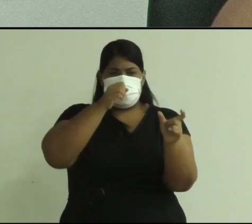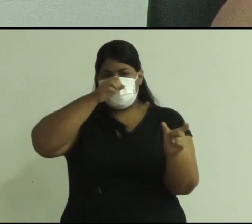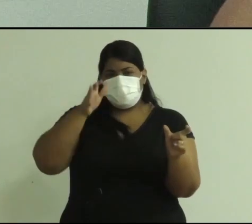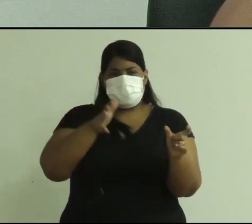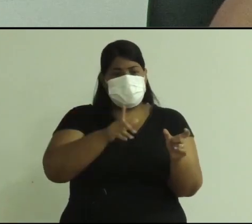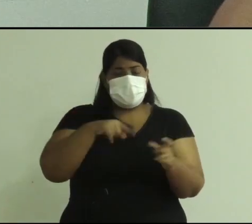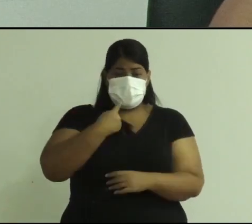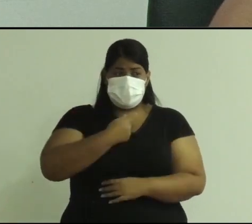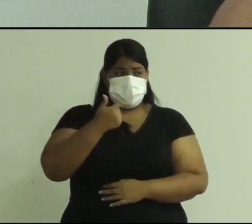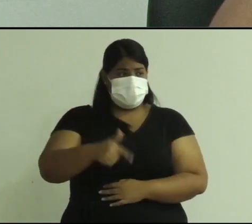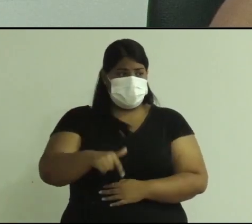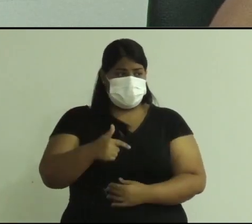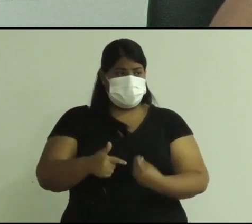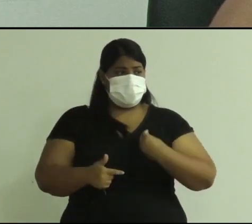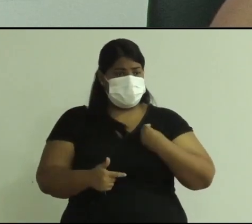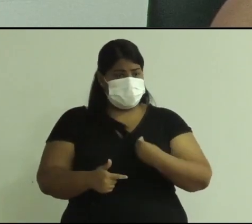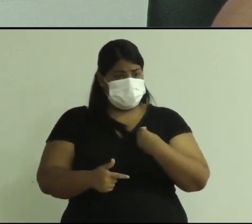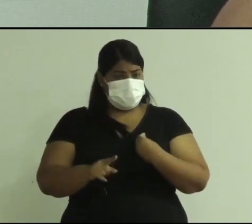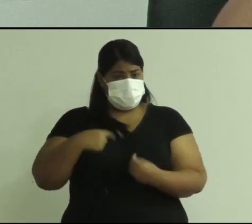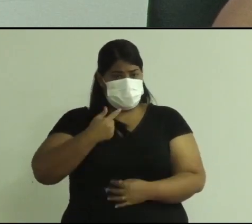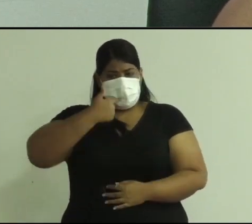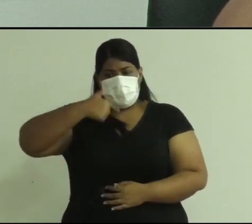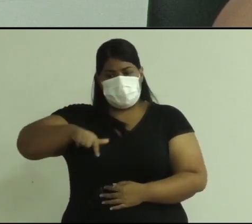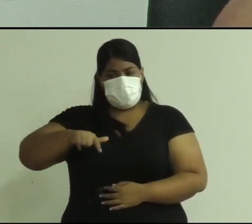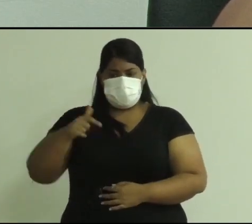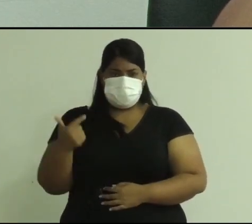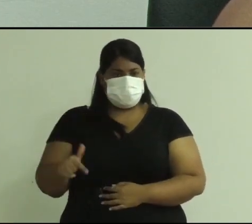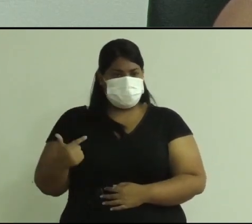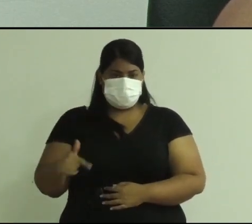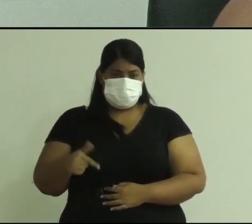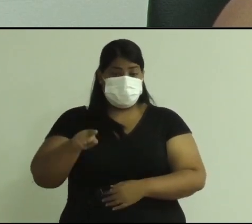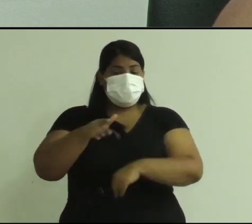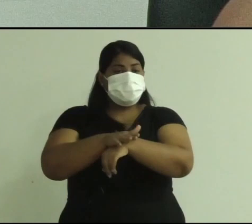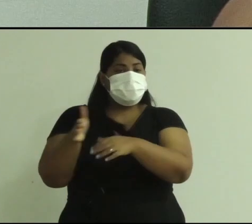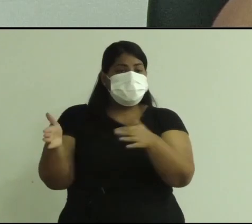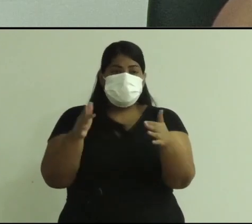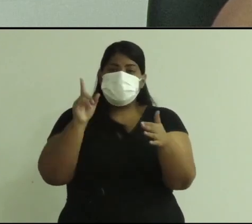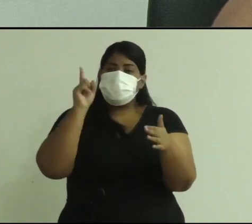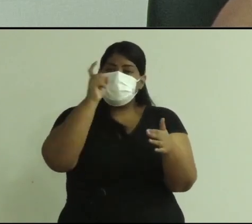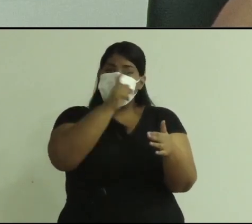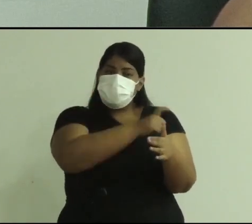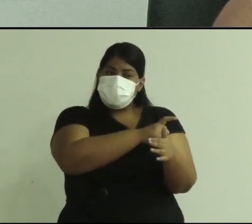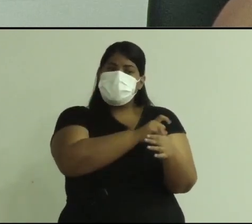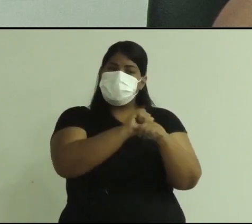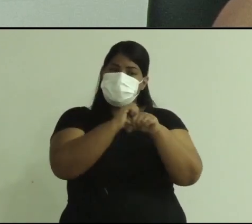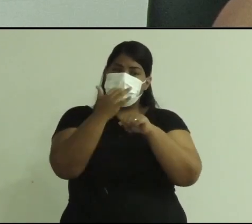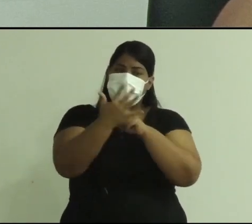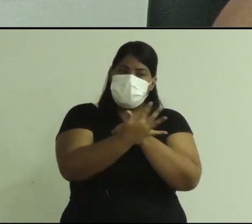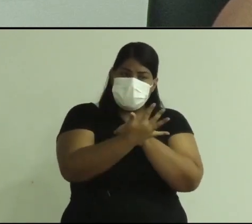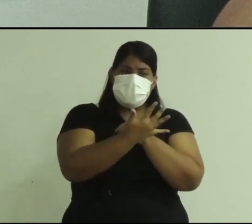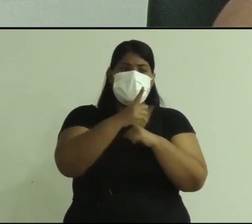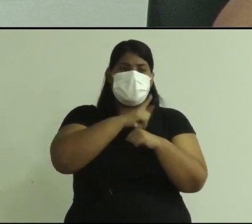não existimos e que não temos mais língua. Nesse momento conturbado de pandemia, desabamento